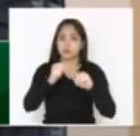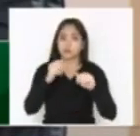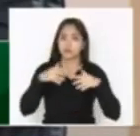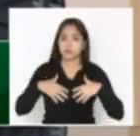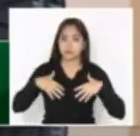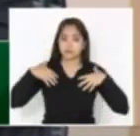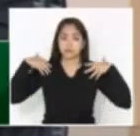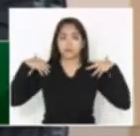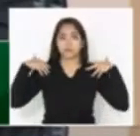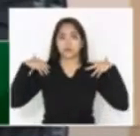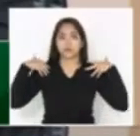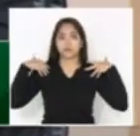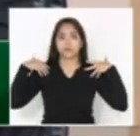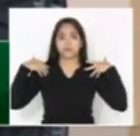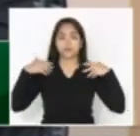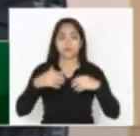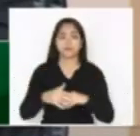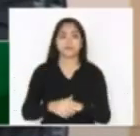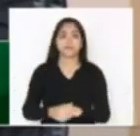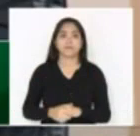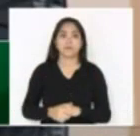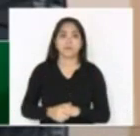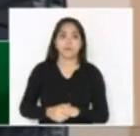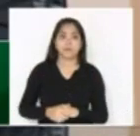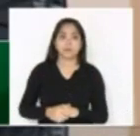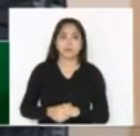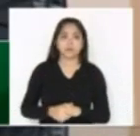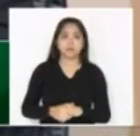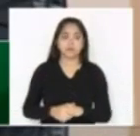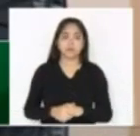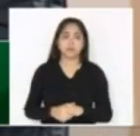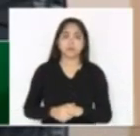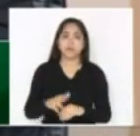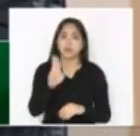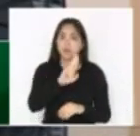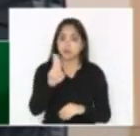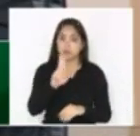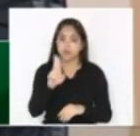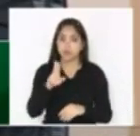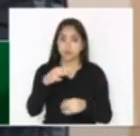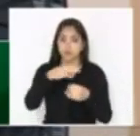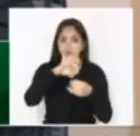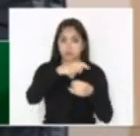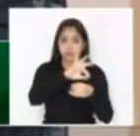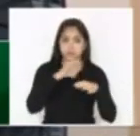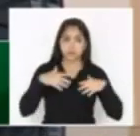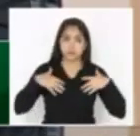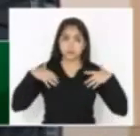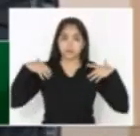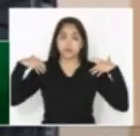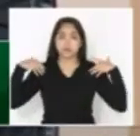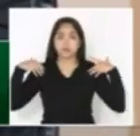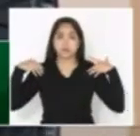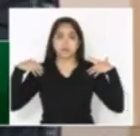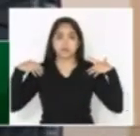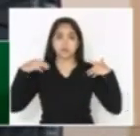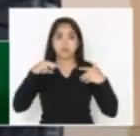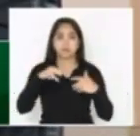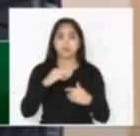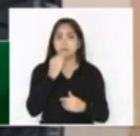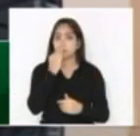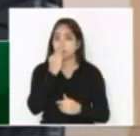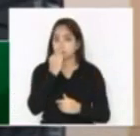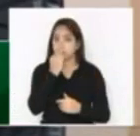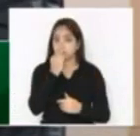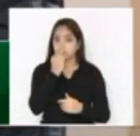o senhor Enuri Barbieri e, em nome da instituição homenageada, o senhor Moacir